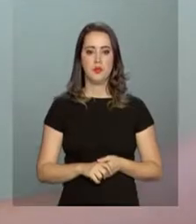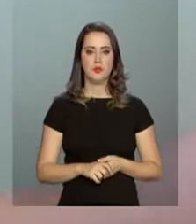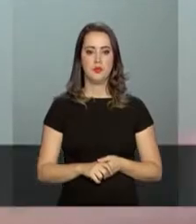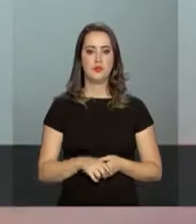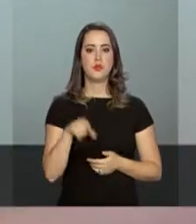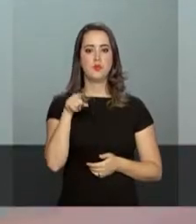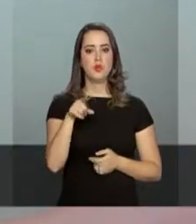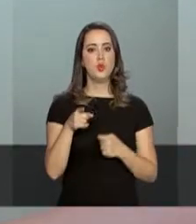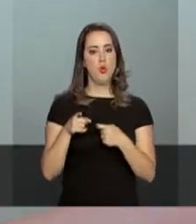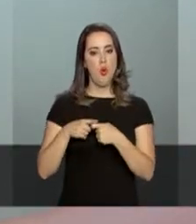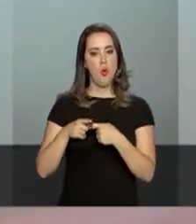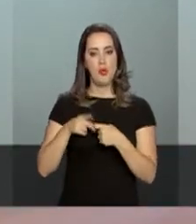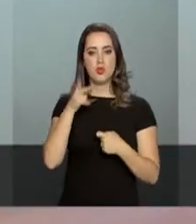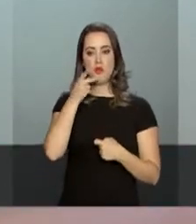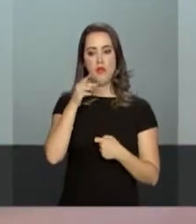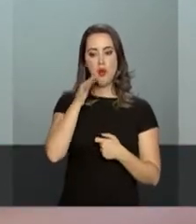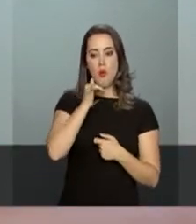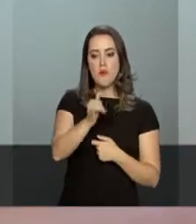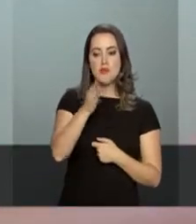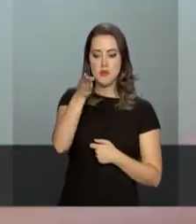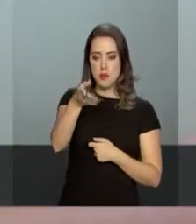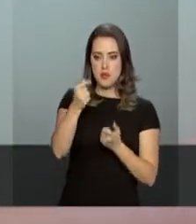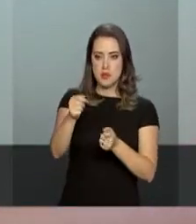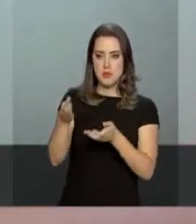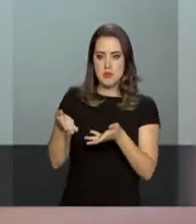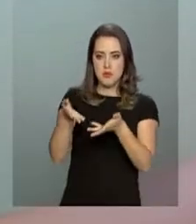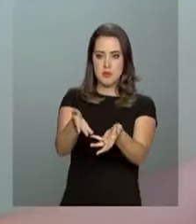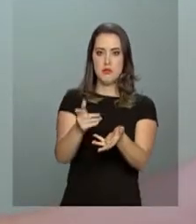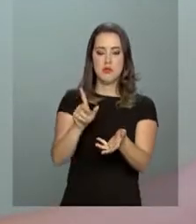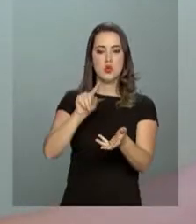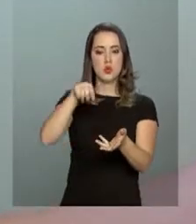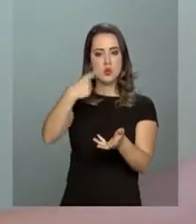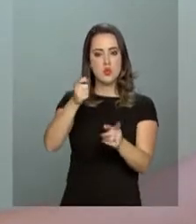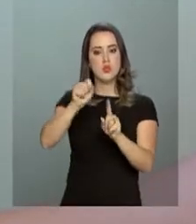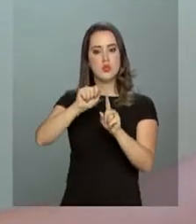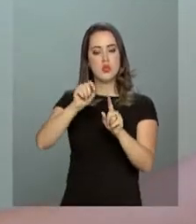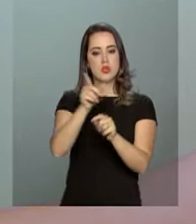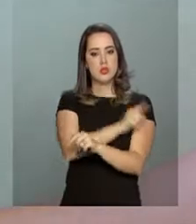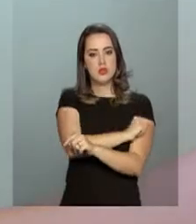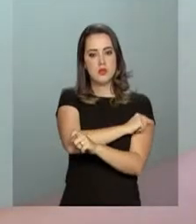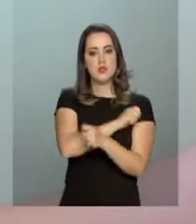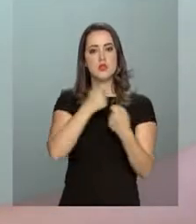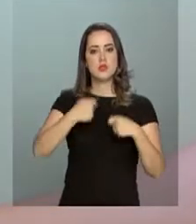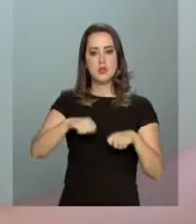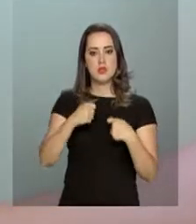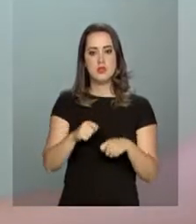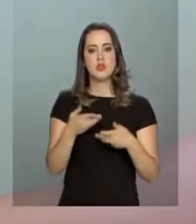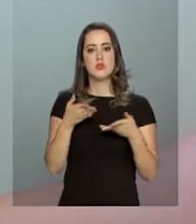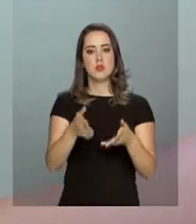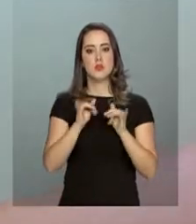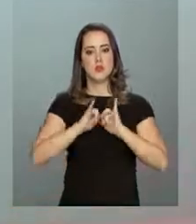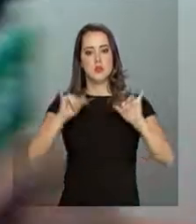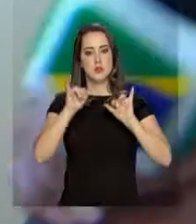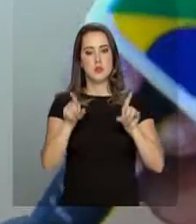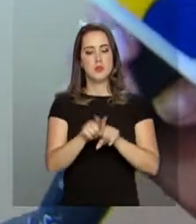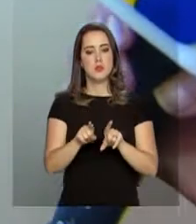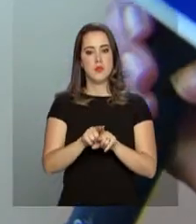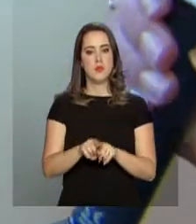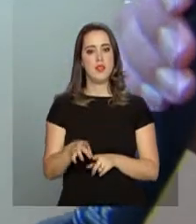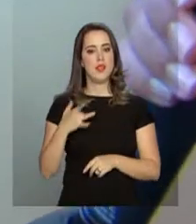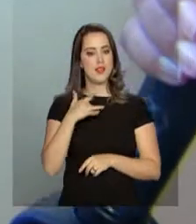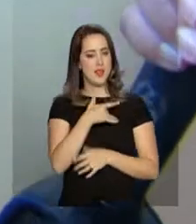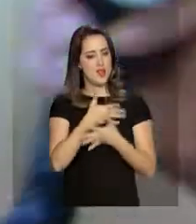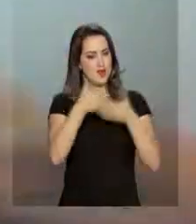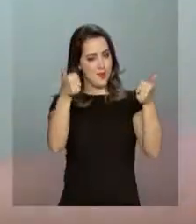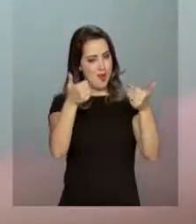pediatra dela nem contra o ps na campanha embora todas as outras pastas não estiver sentindo discutir quarta etapa da campanha também saúde dela